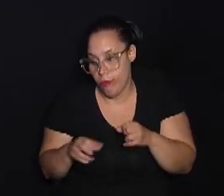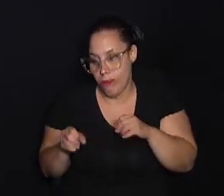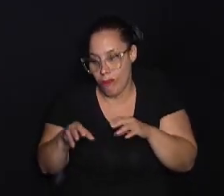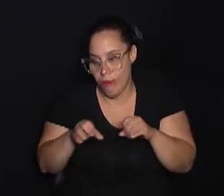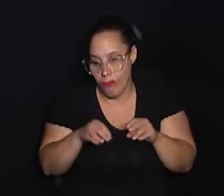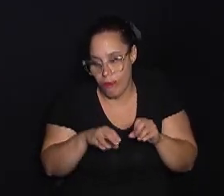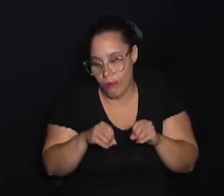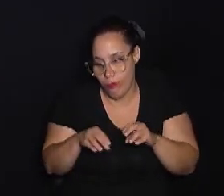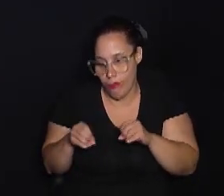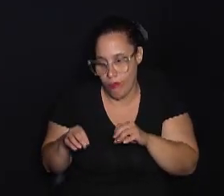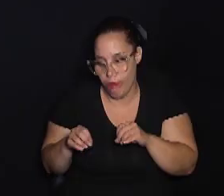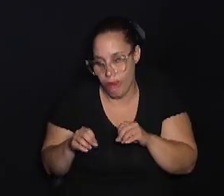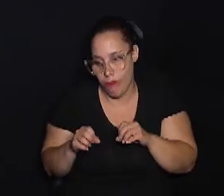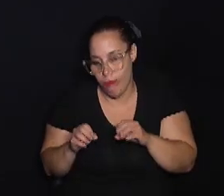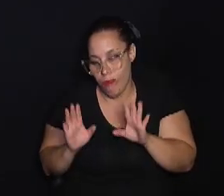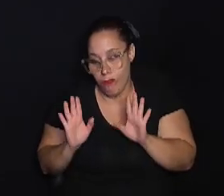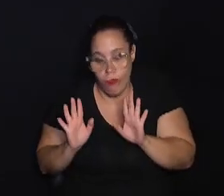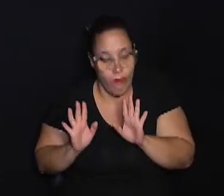orientados a